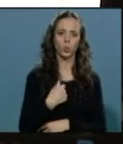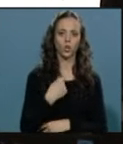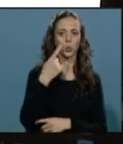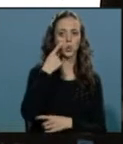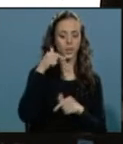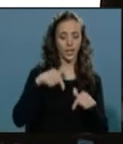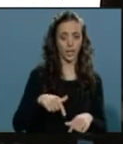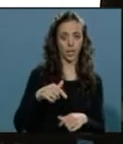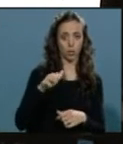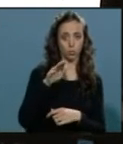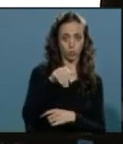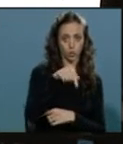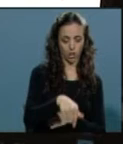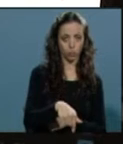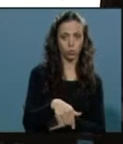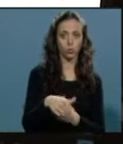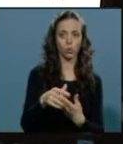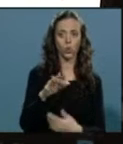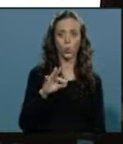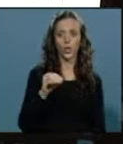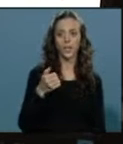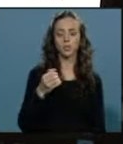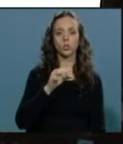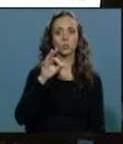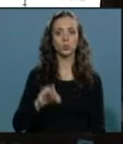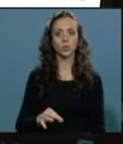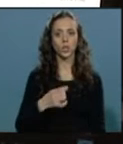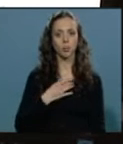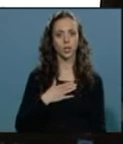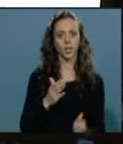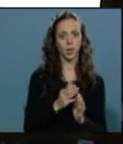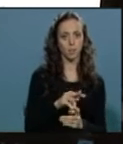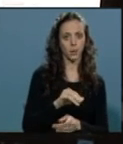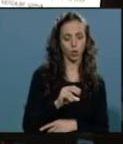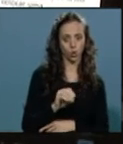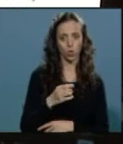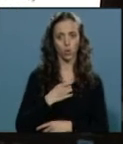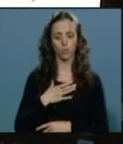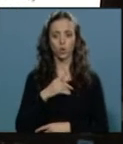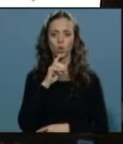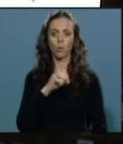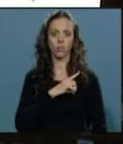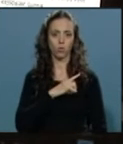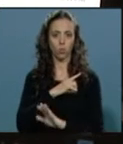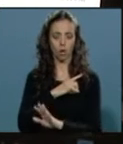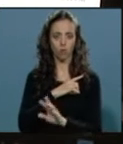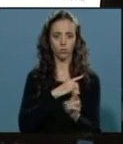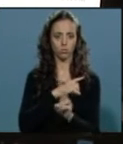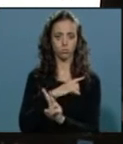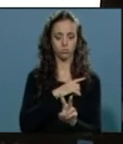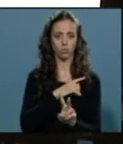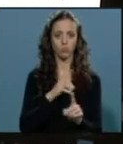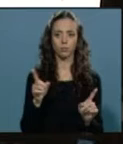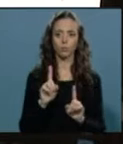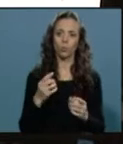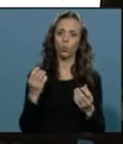aqui no Porto Santo 40 a 50% das microempresas e empresários em nome individual não tiveram